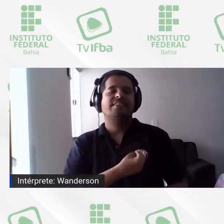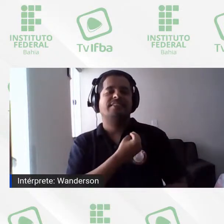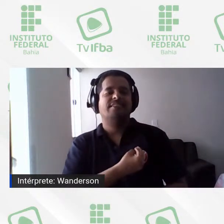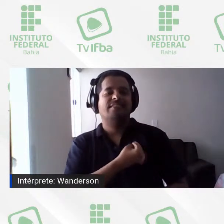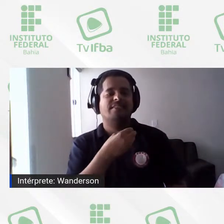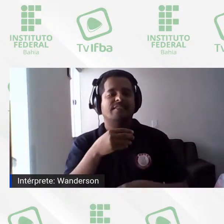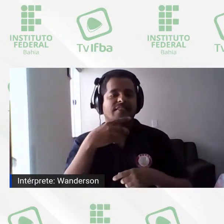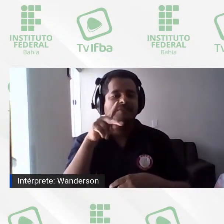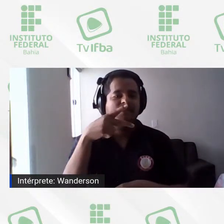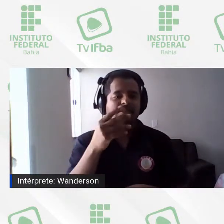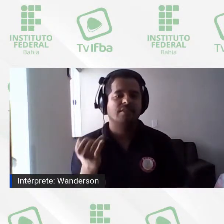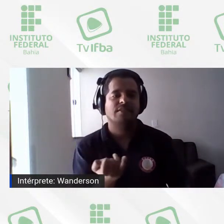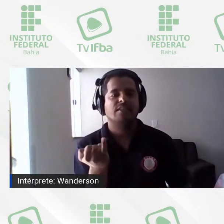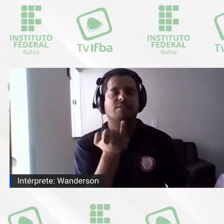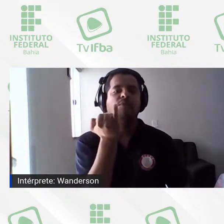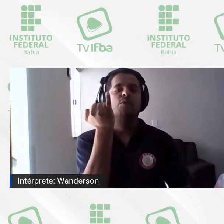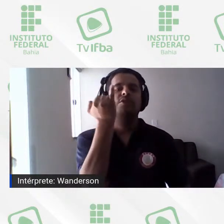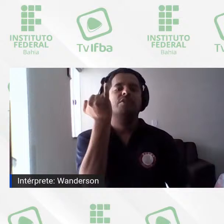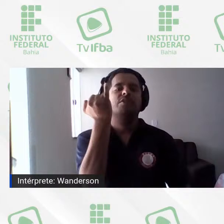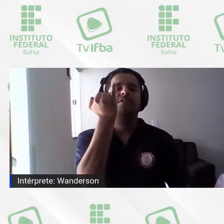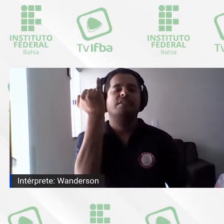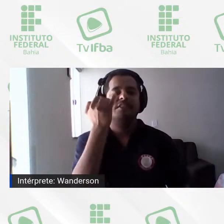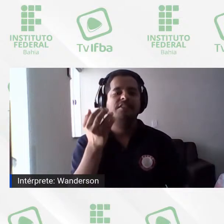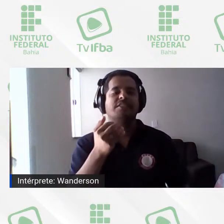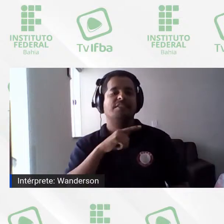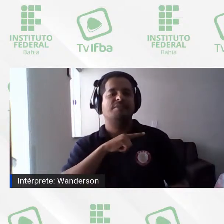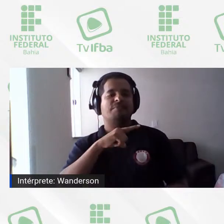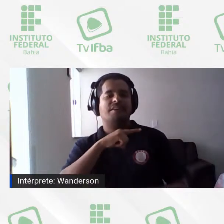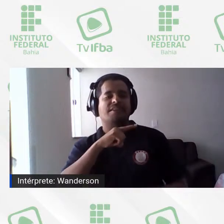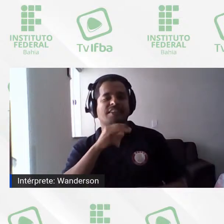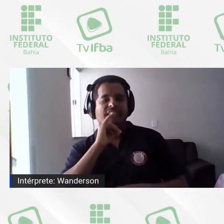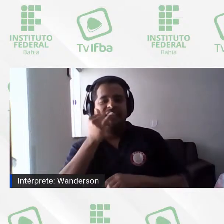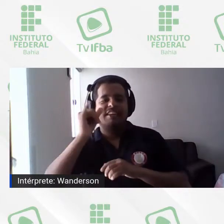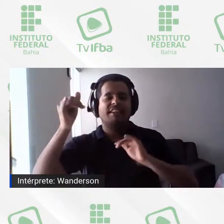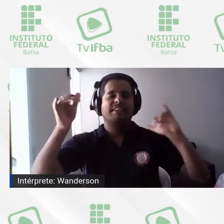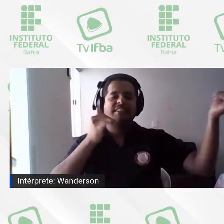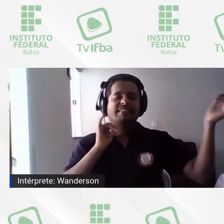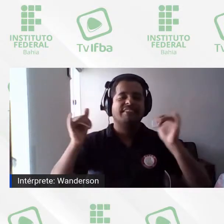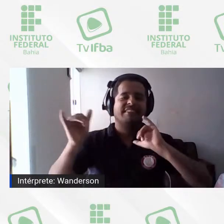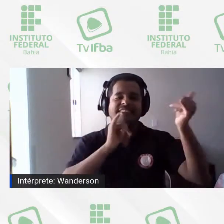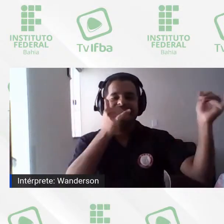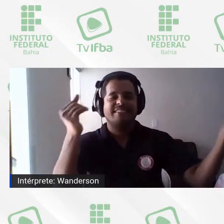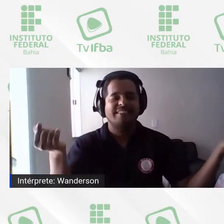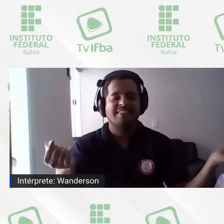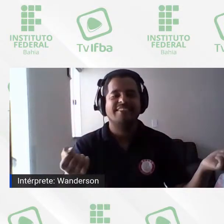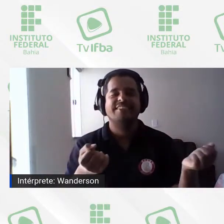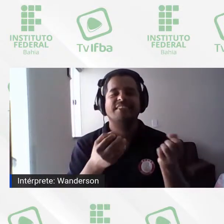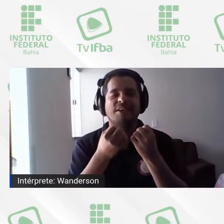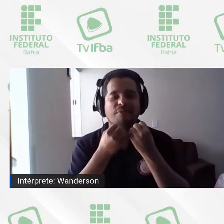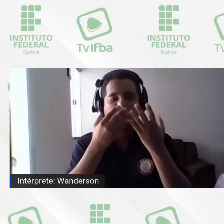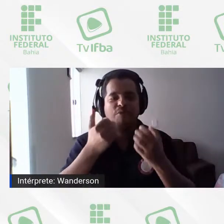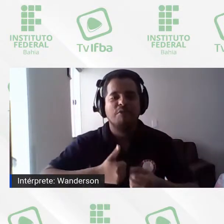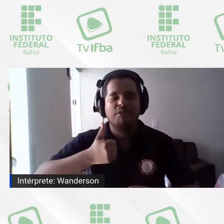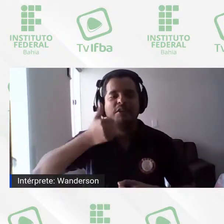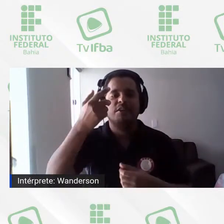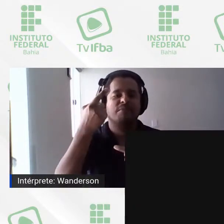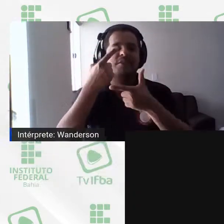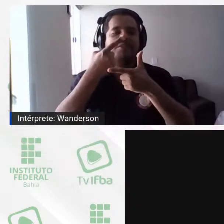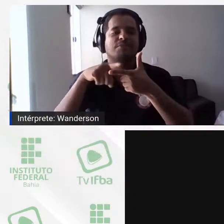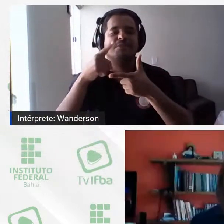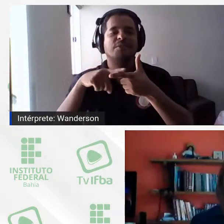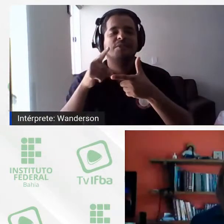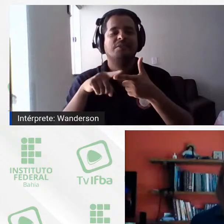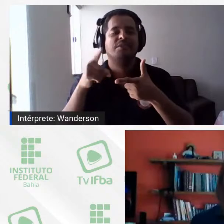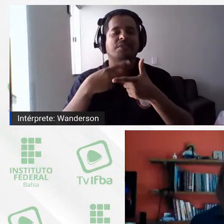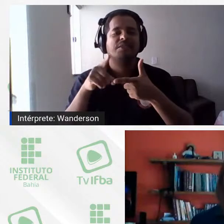no sentido aí de emanarmos energia positiva para que os problemas se resolvam. Né? Então, como eu falei